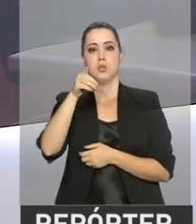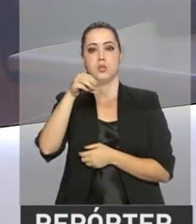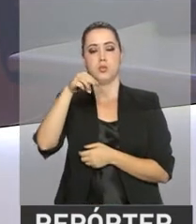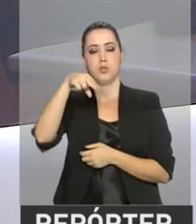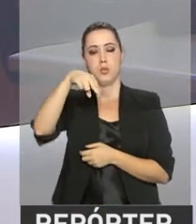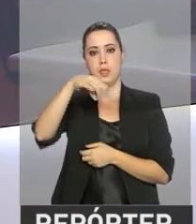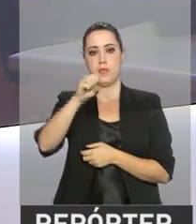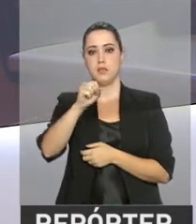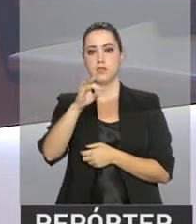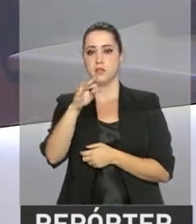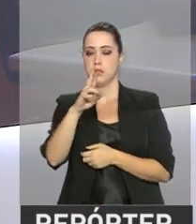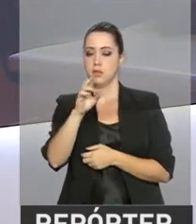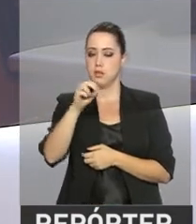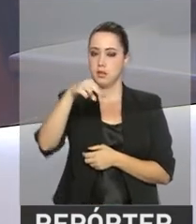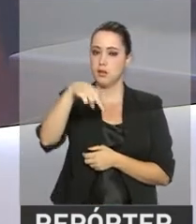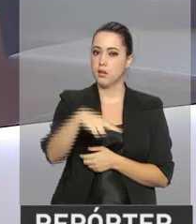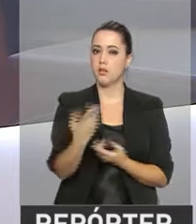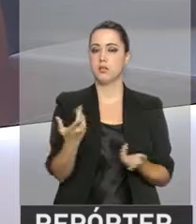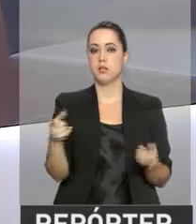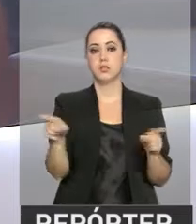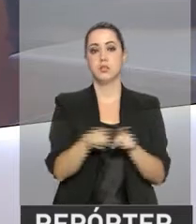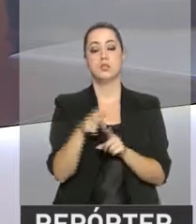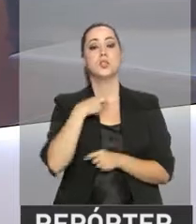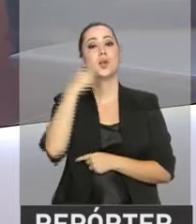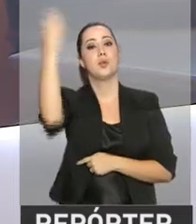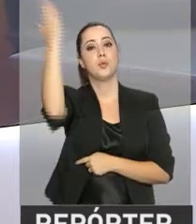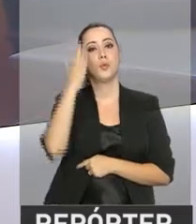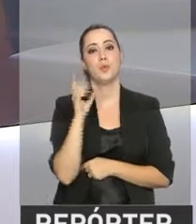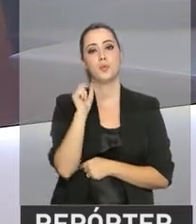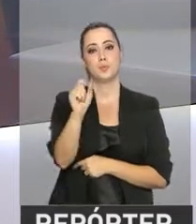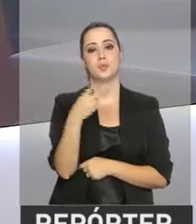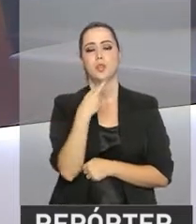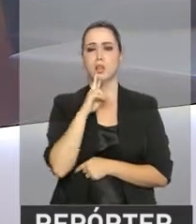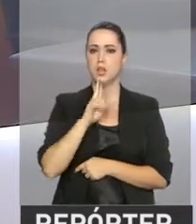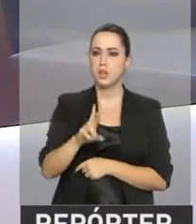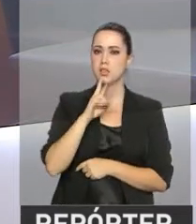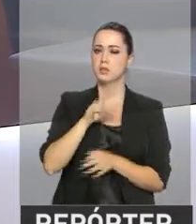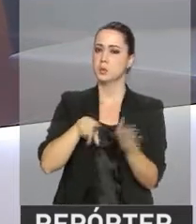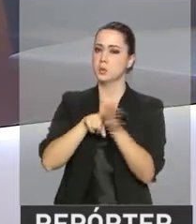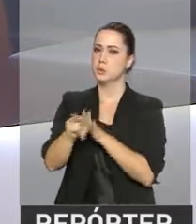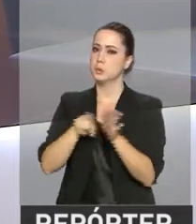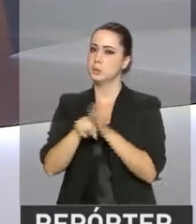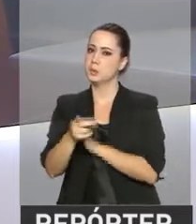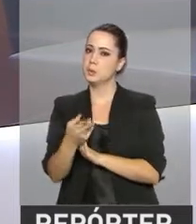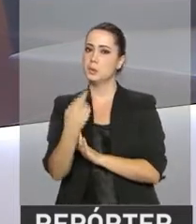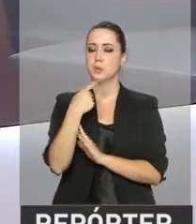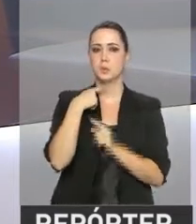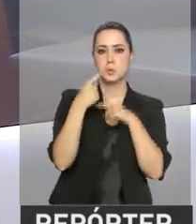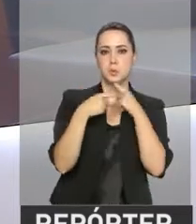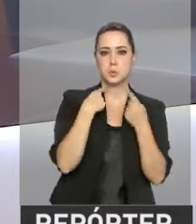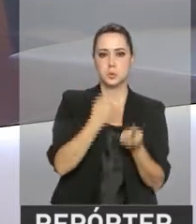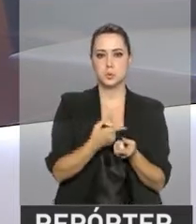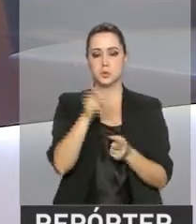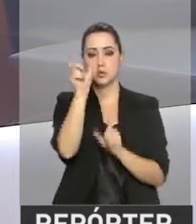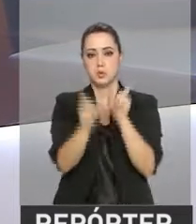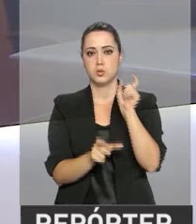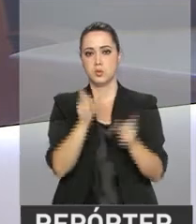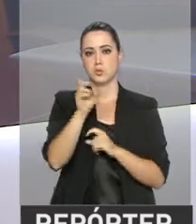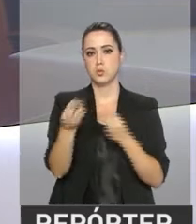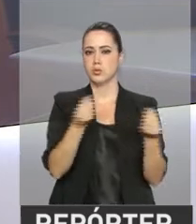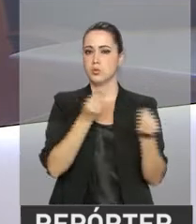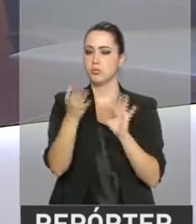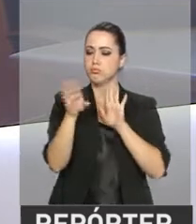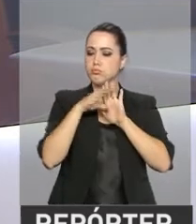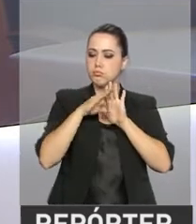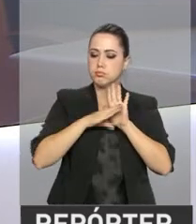de trânsito é o mergulho vicenzi a voz do brasil ele respondeu a perguntas e tirou dúvidas dos motoristas sobre as